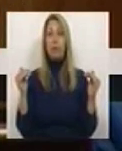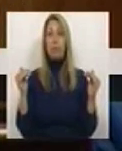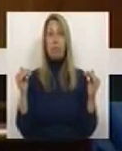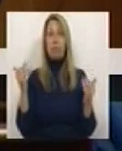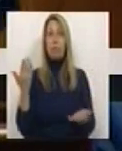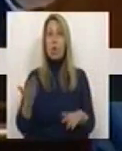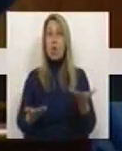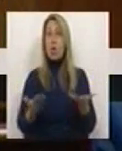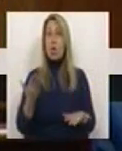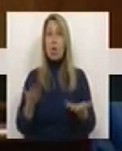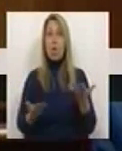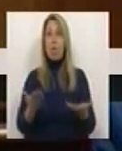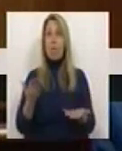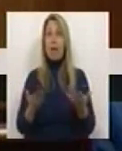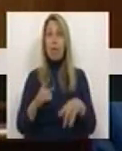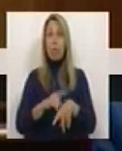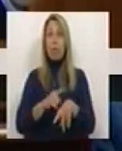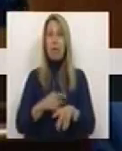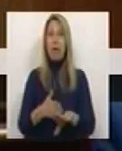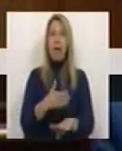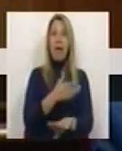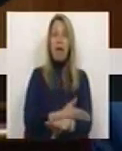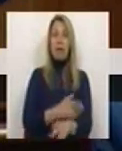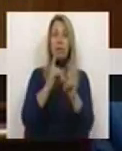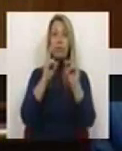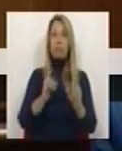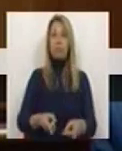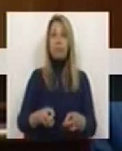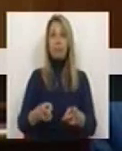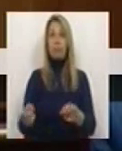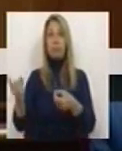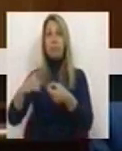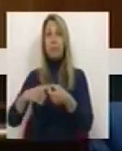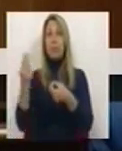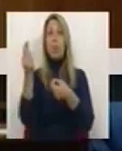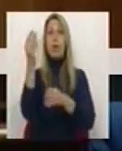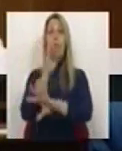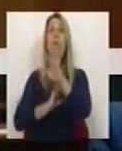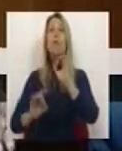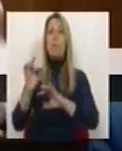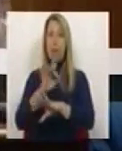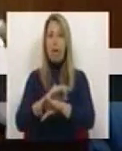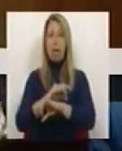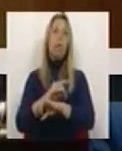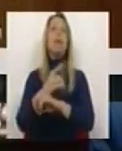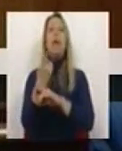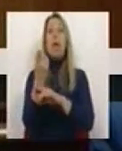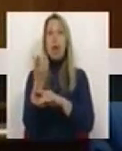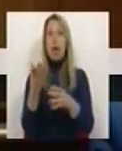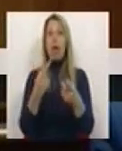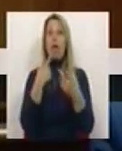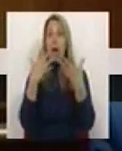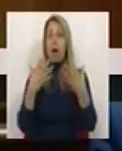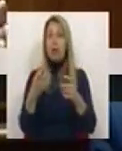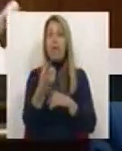comparáveis a um momento anterior à entrada da União Europeia. E muitas das carências que hoje estamos a